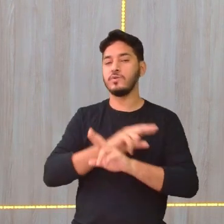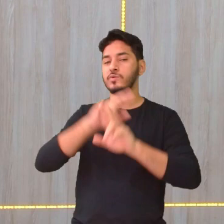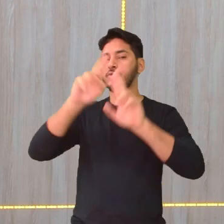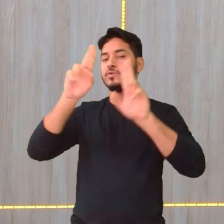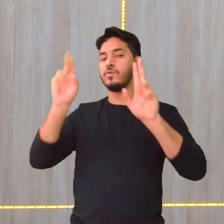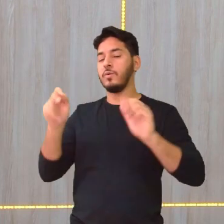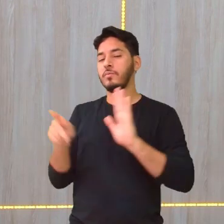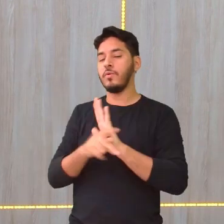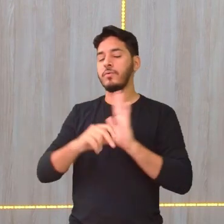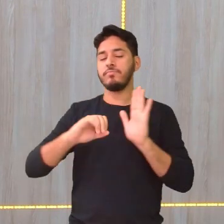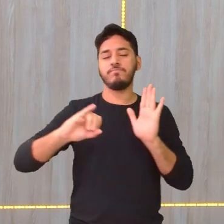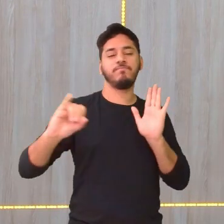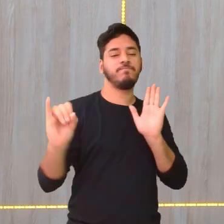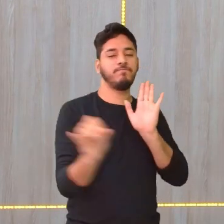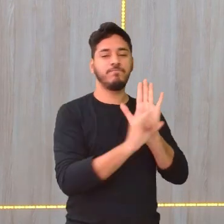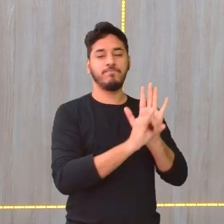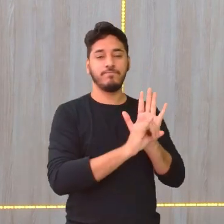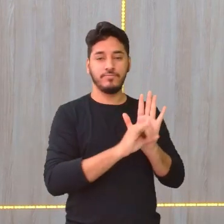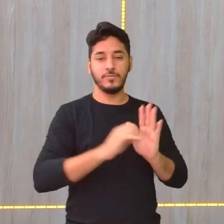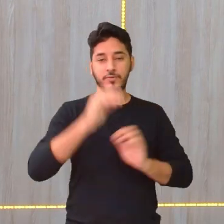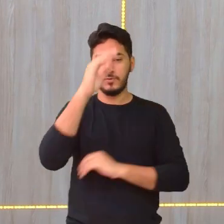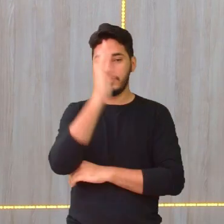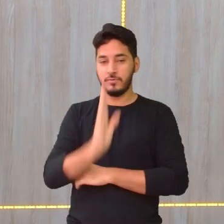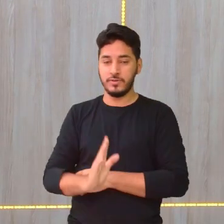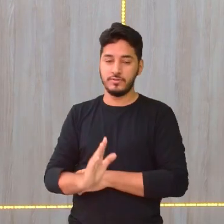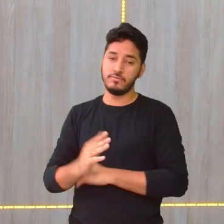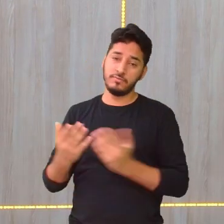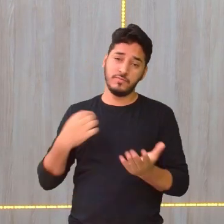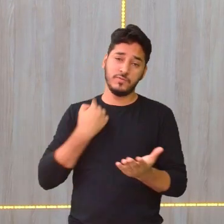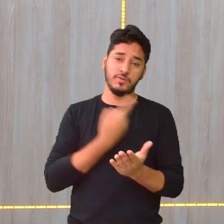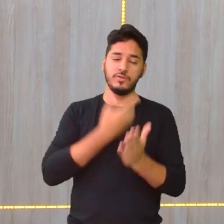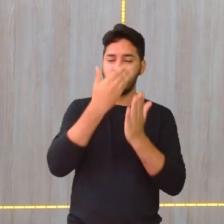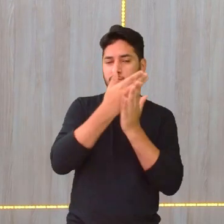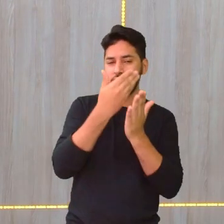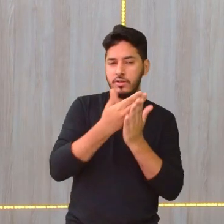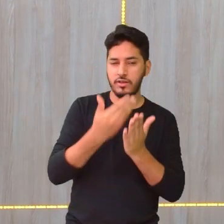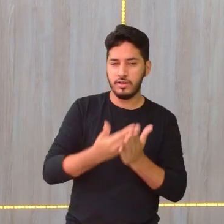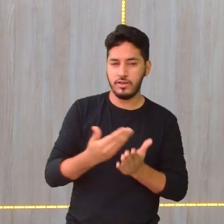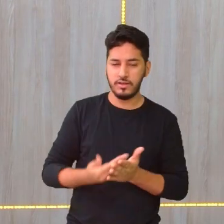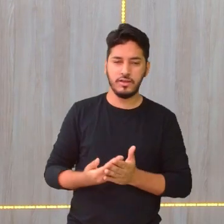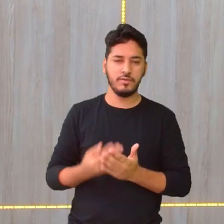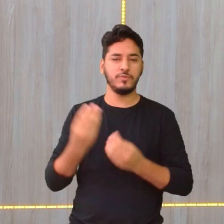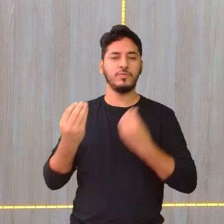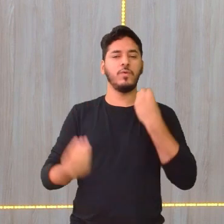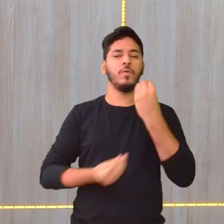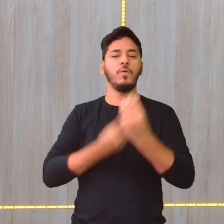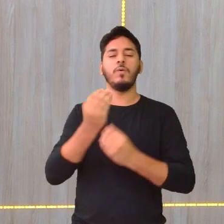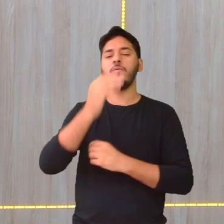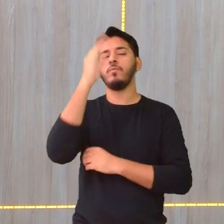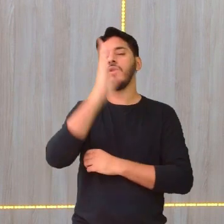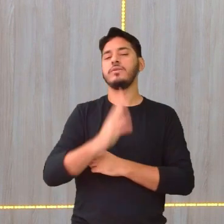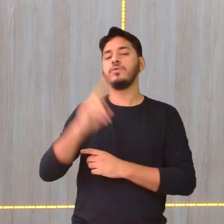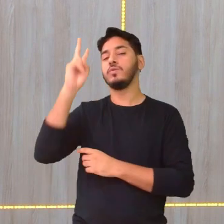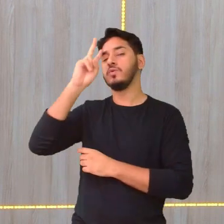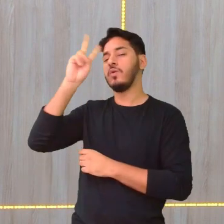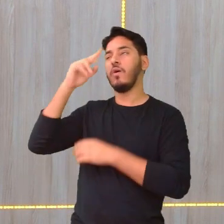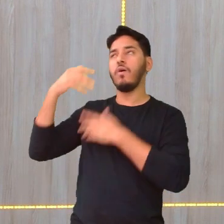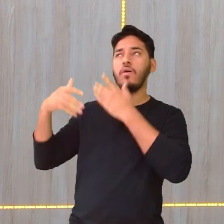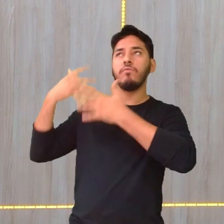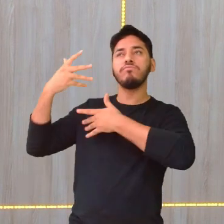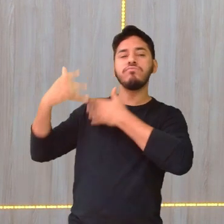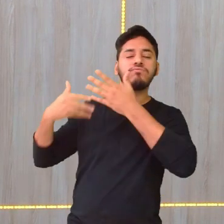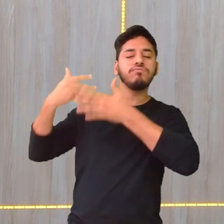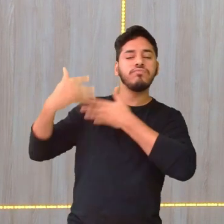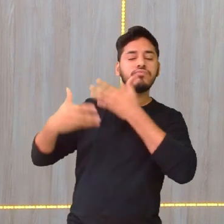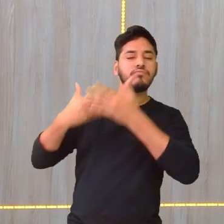né, da identidade, né, no Brasil. Então, a gente estudou aqui, a gente viu como o Brasil historicamente se formou dessa maneira,